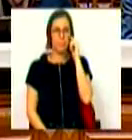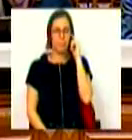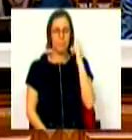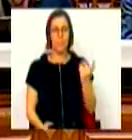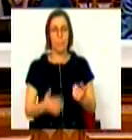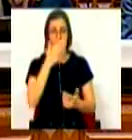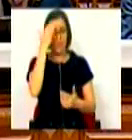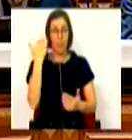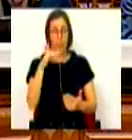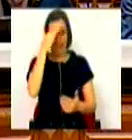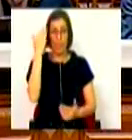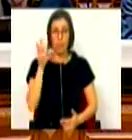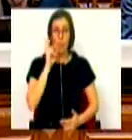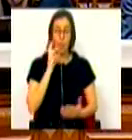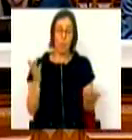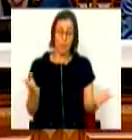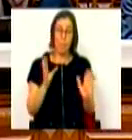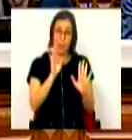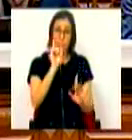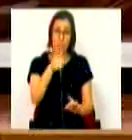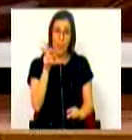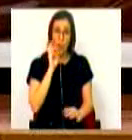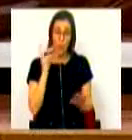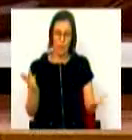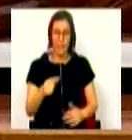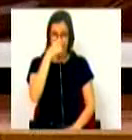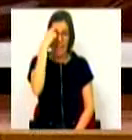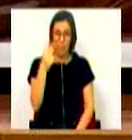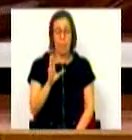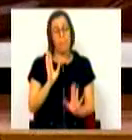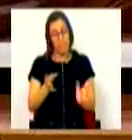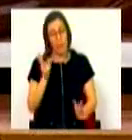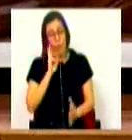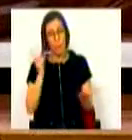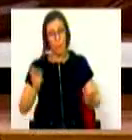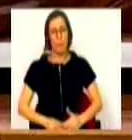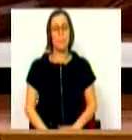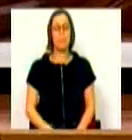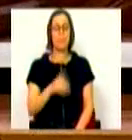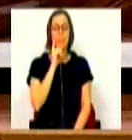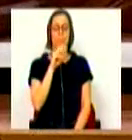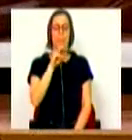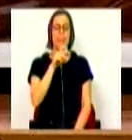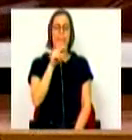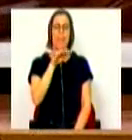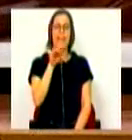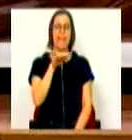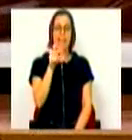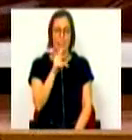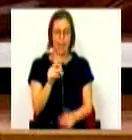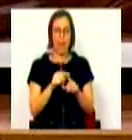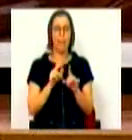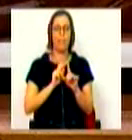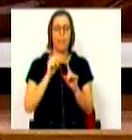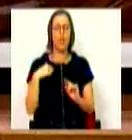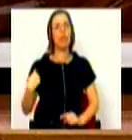Custa ouvir, faz favor, é? Senhor deputado Carlos Mas vão ouvir. Custa ouvir, mas vão ouvir. A Mariana, que se